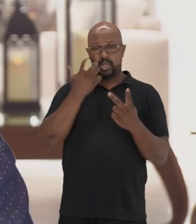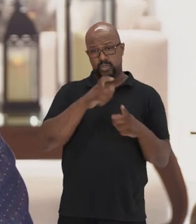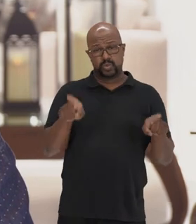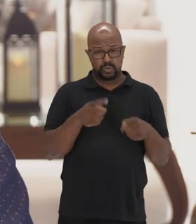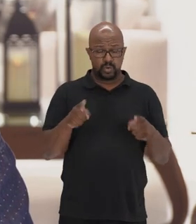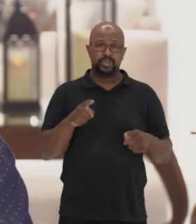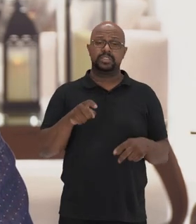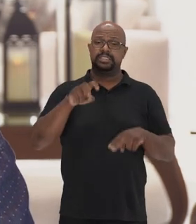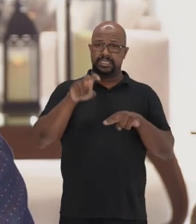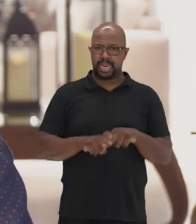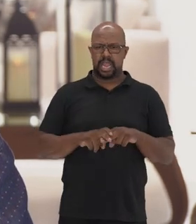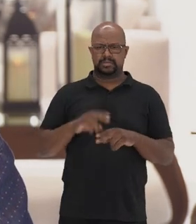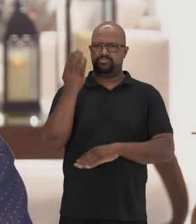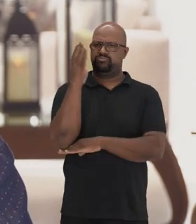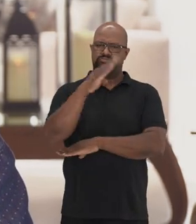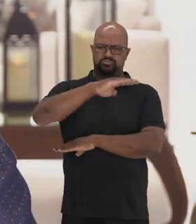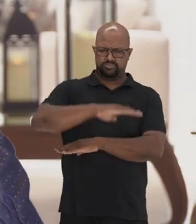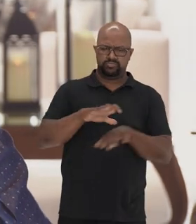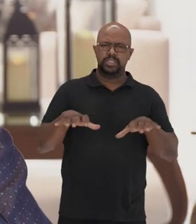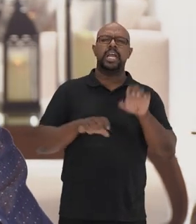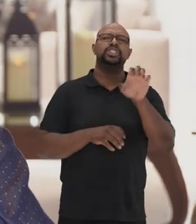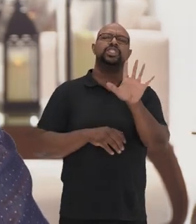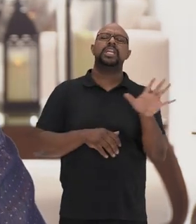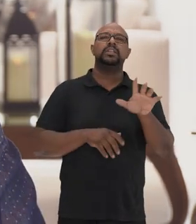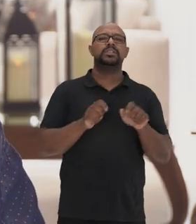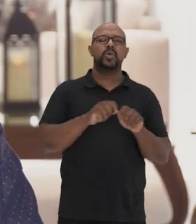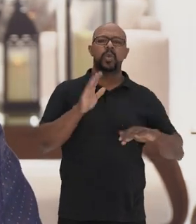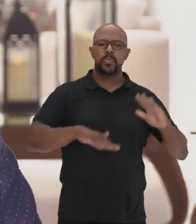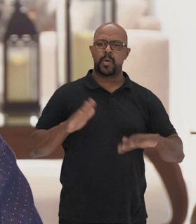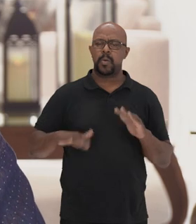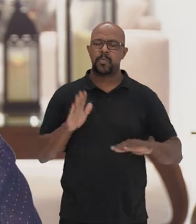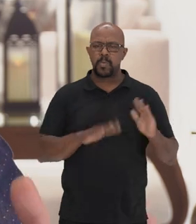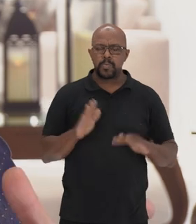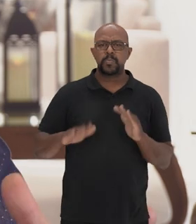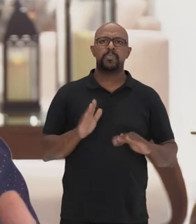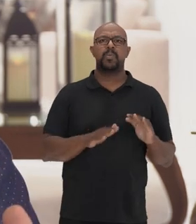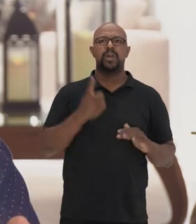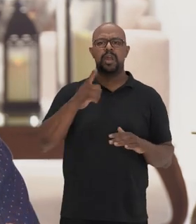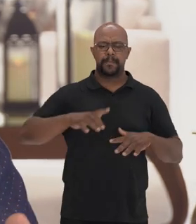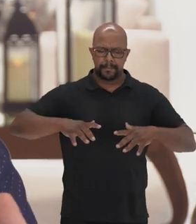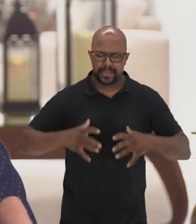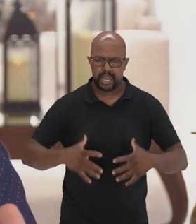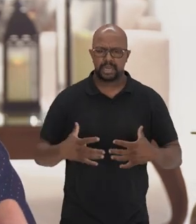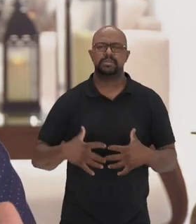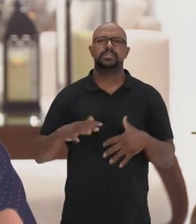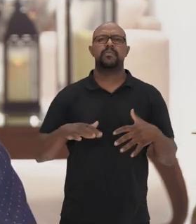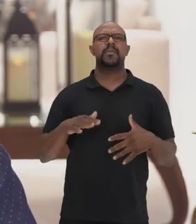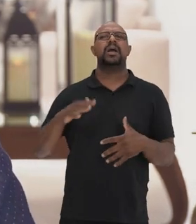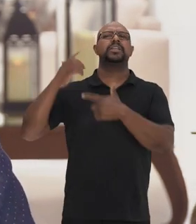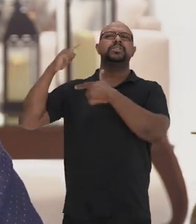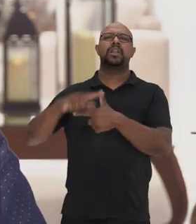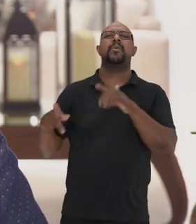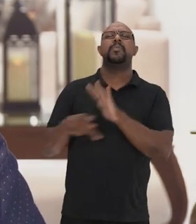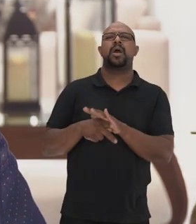sentados no tronco de árvore à esquerda da imagem Estão tocando tambores apoiados em uma de suas pernas na forma tradicional